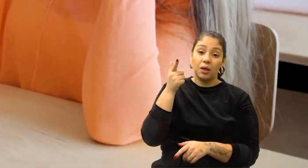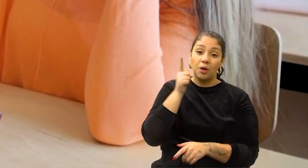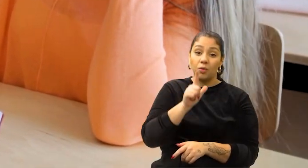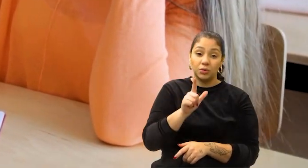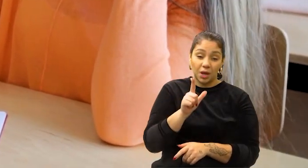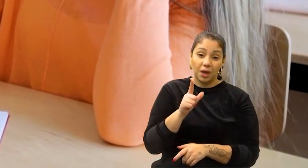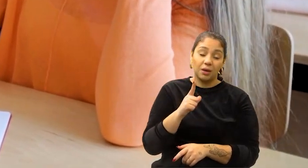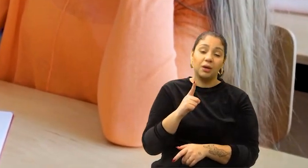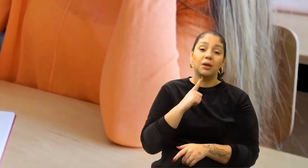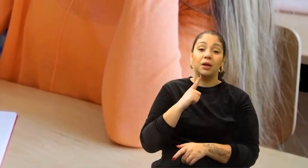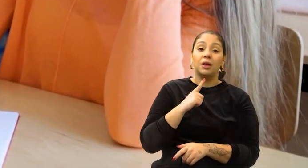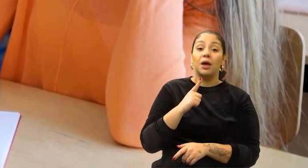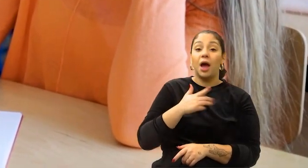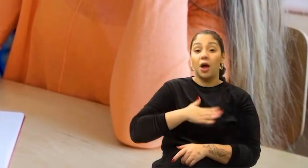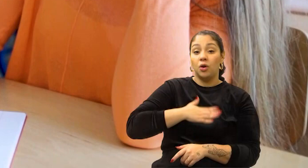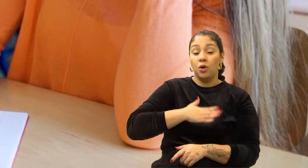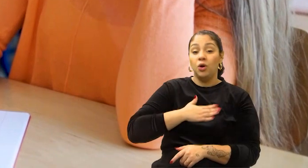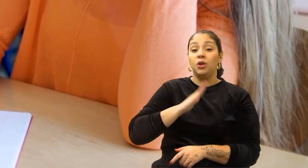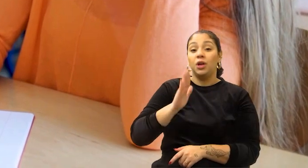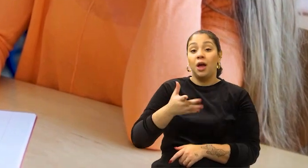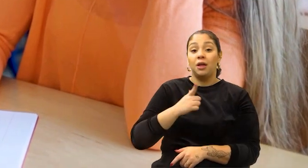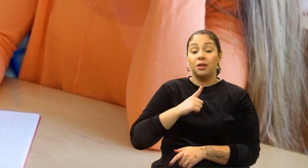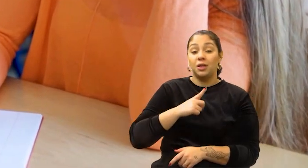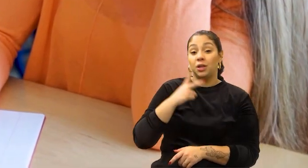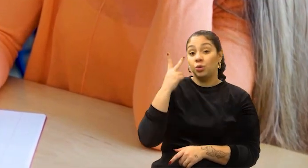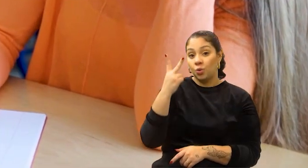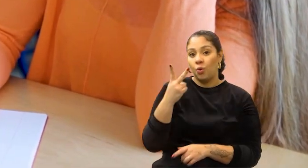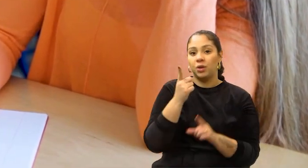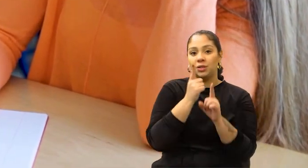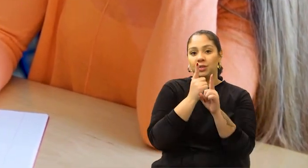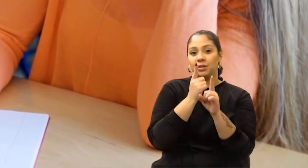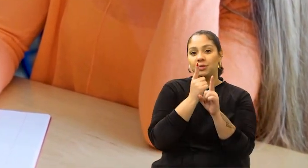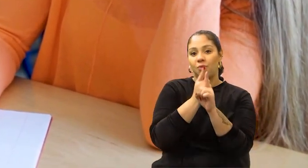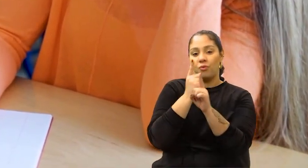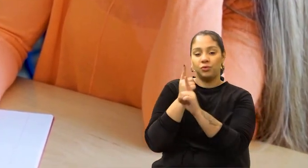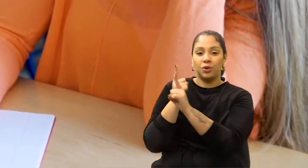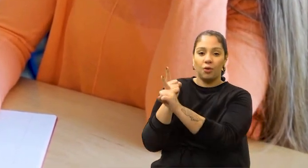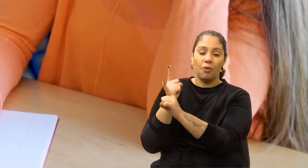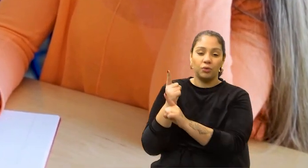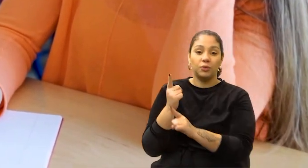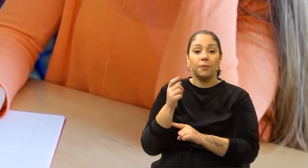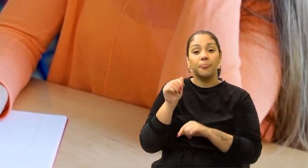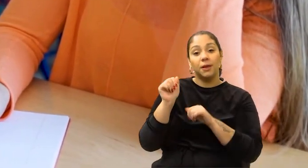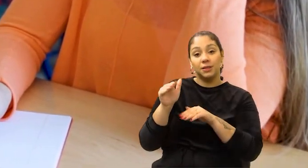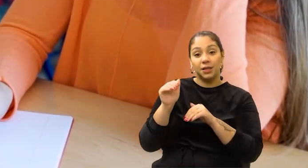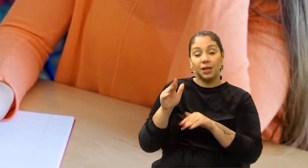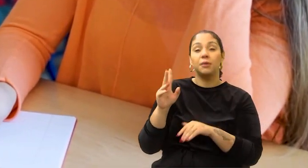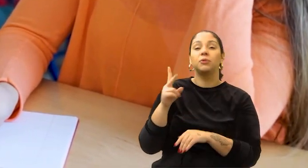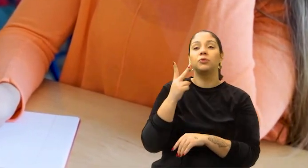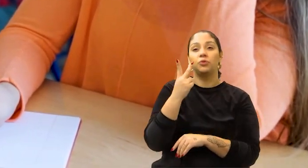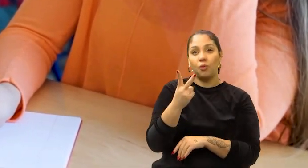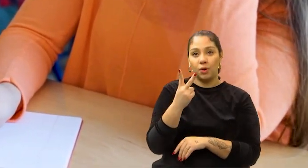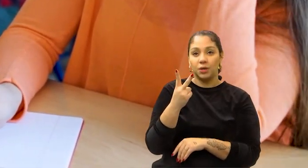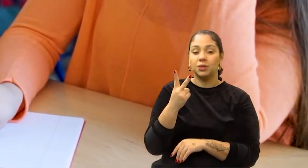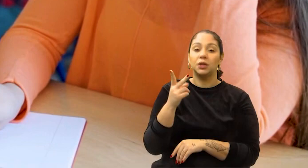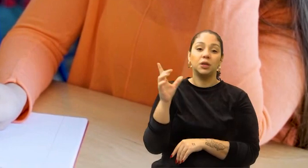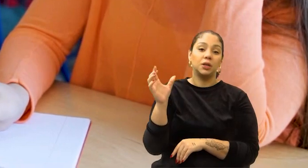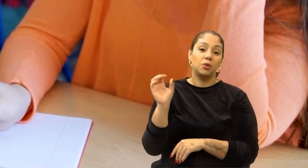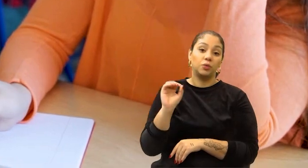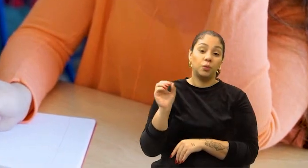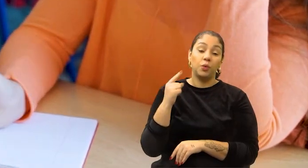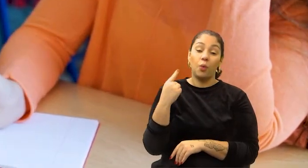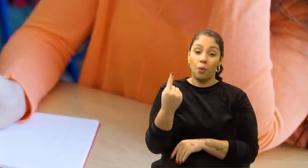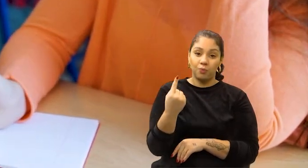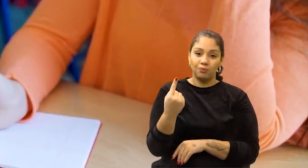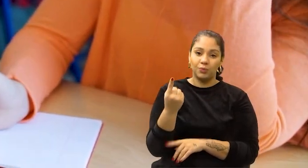vagas a cada sábado em agosto teremos dois encontros já foram quatro em agosto teremos dois encontros em setembro mais dois em outubro